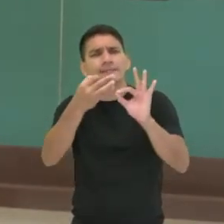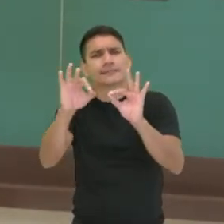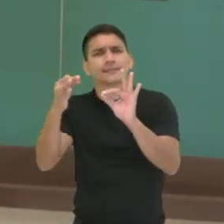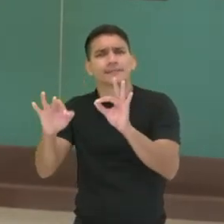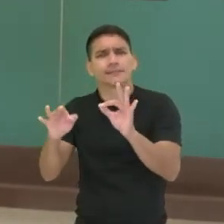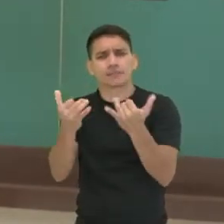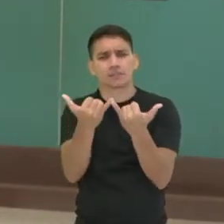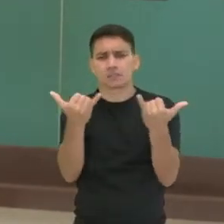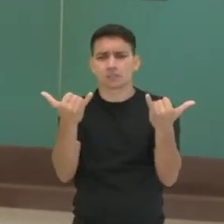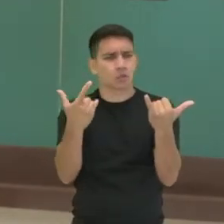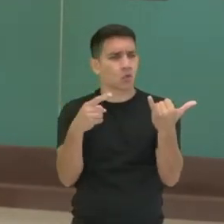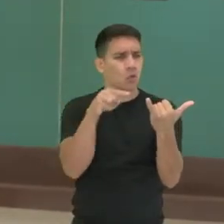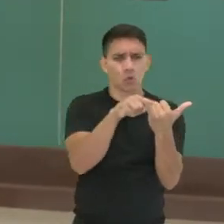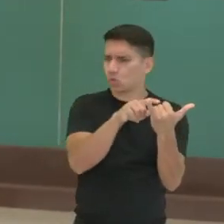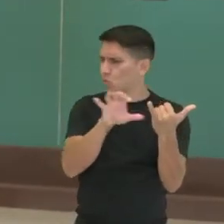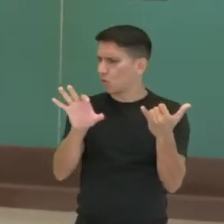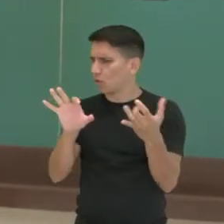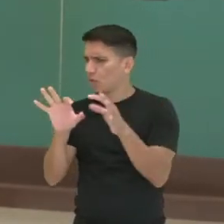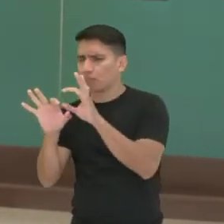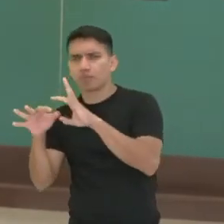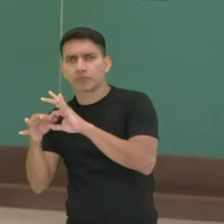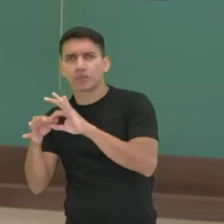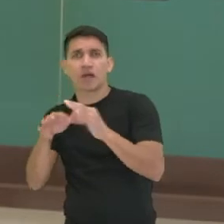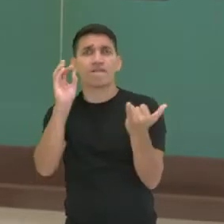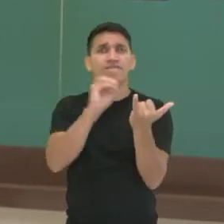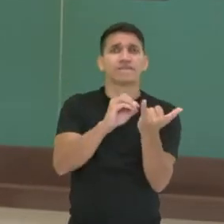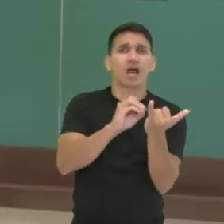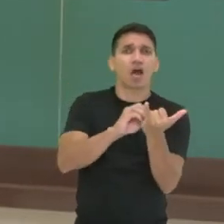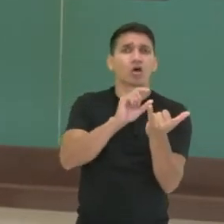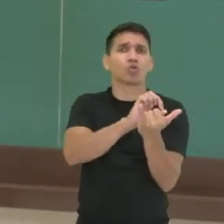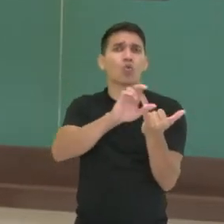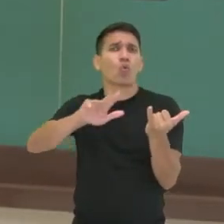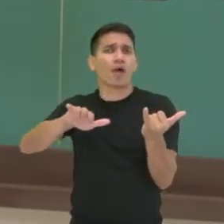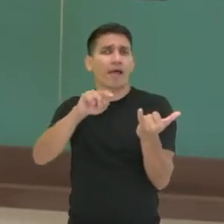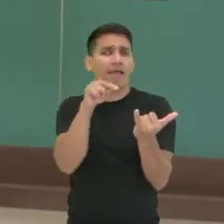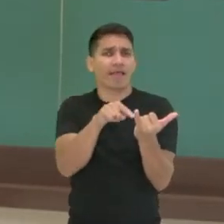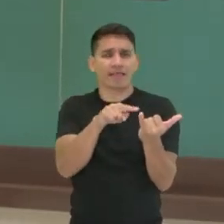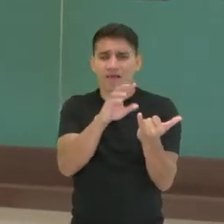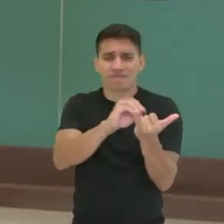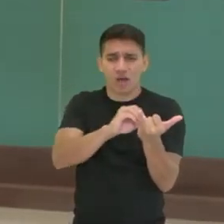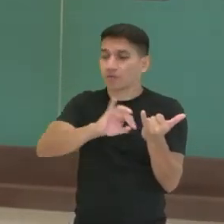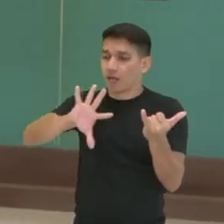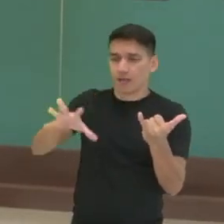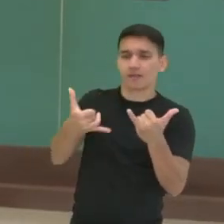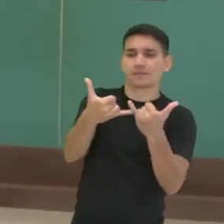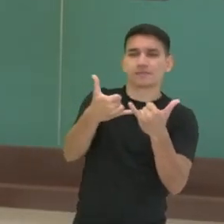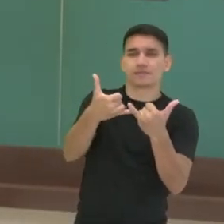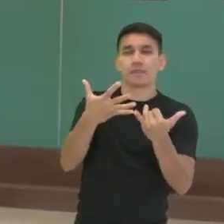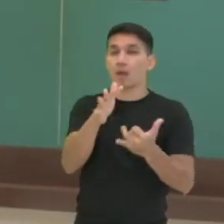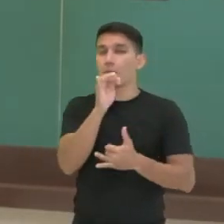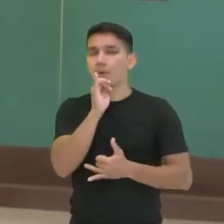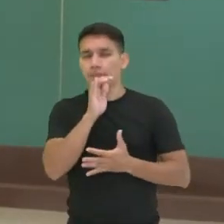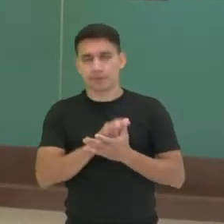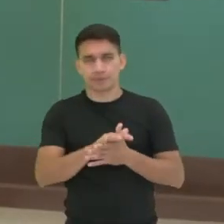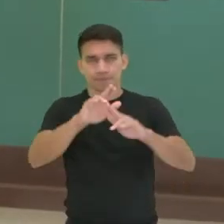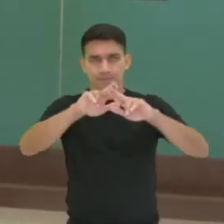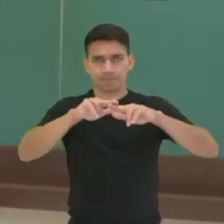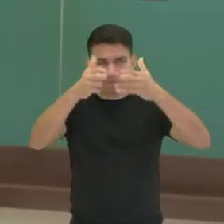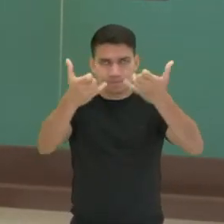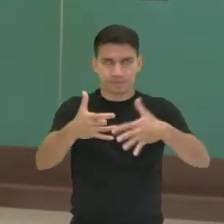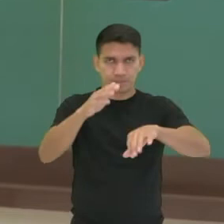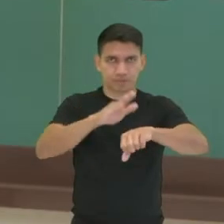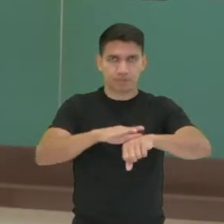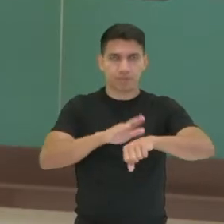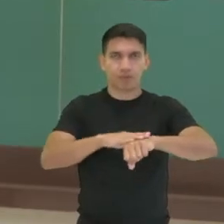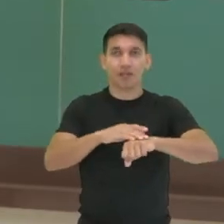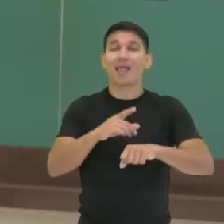da outra é quando falta um termo. Vamos relembrar aqui, juntinhos, ó. Quando eu falo em uma oração,